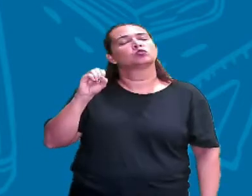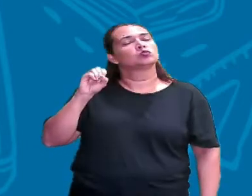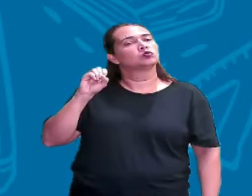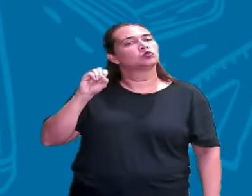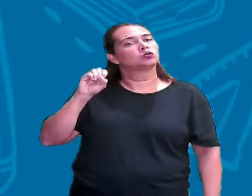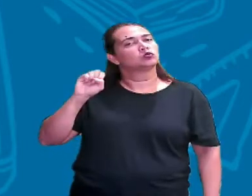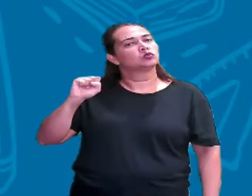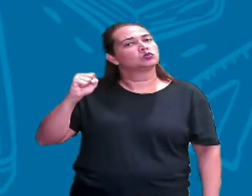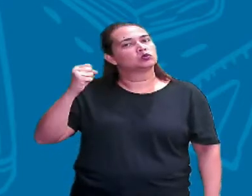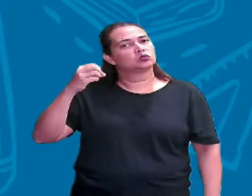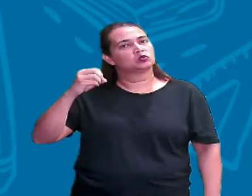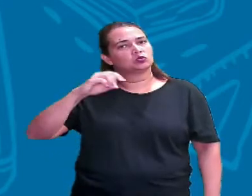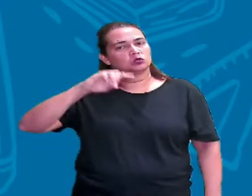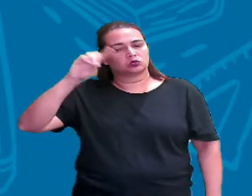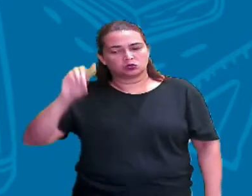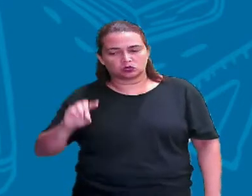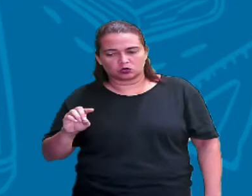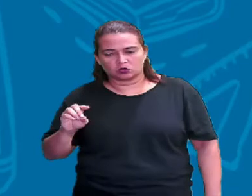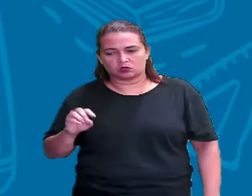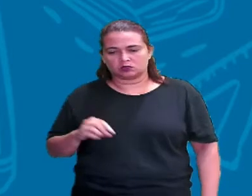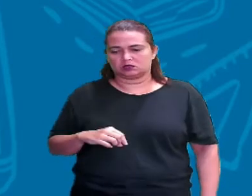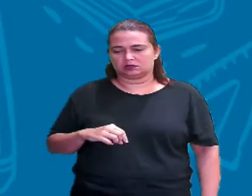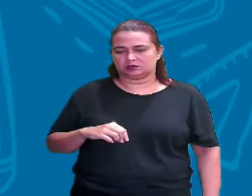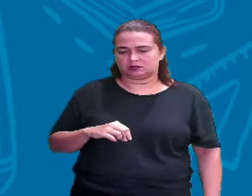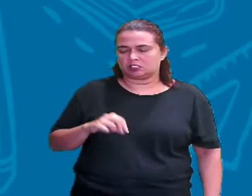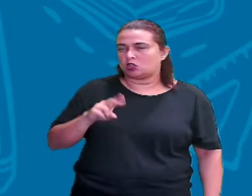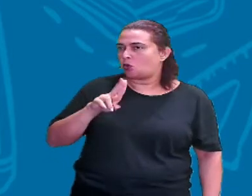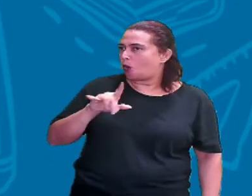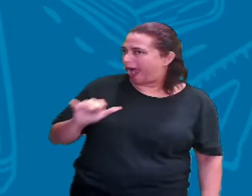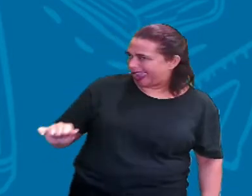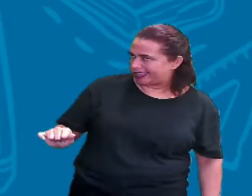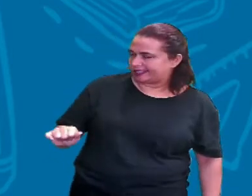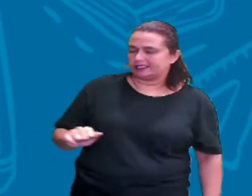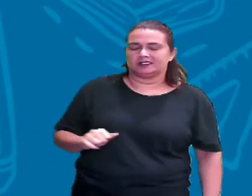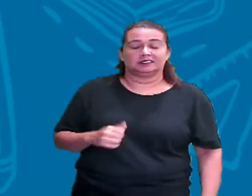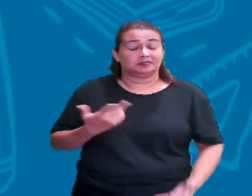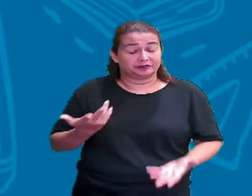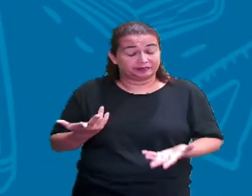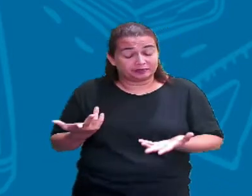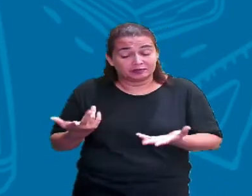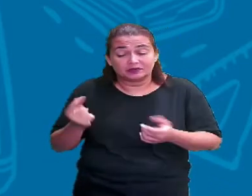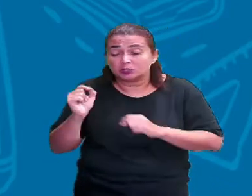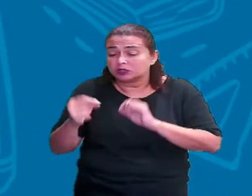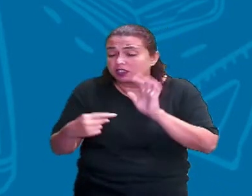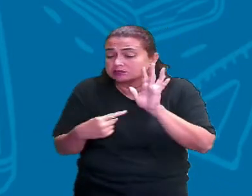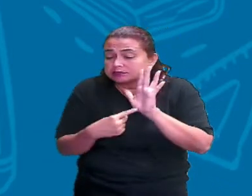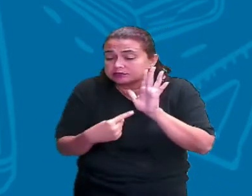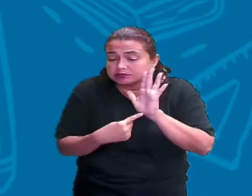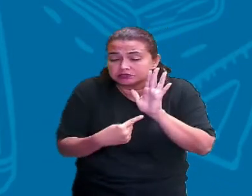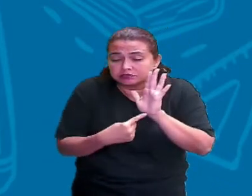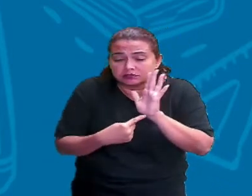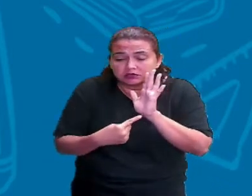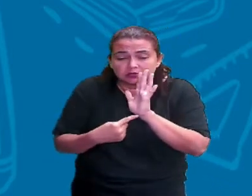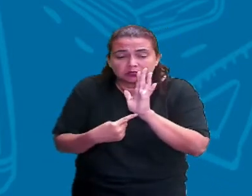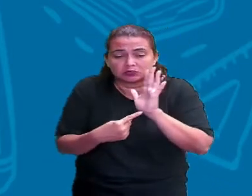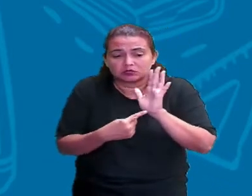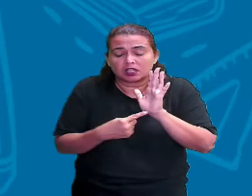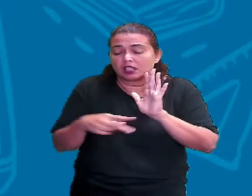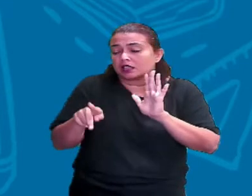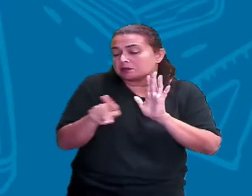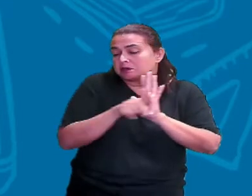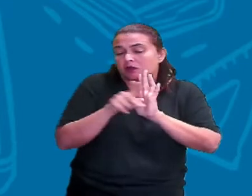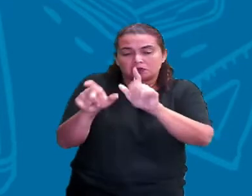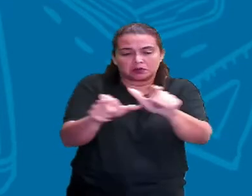e no ritmo de um mesmo idioma, ok? Então, há sotaques diatópicos, né, que